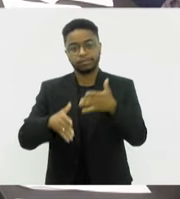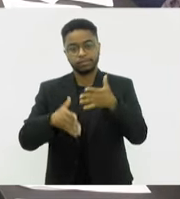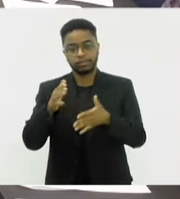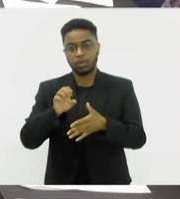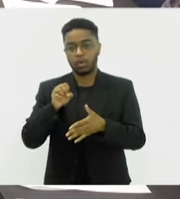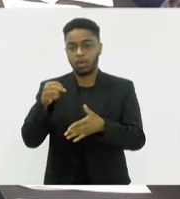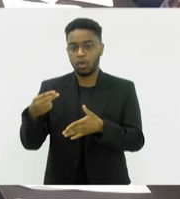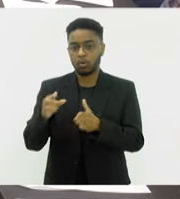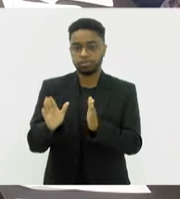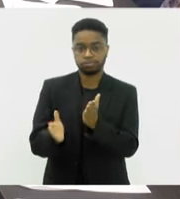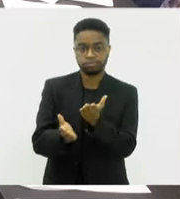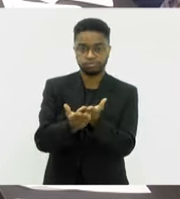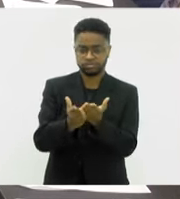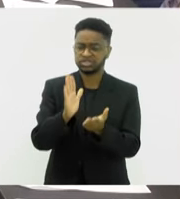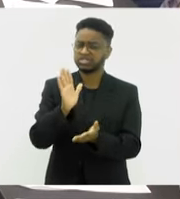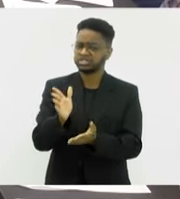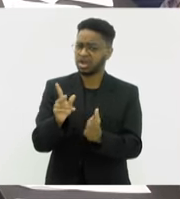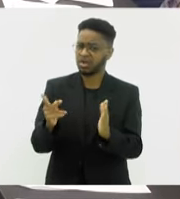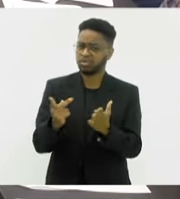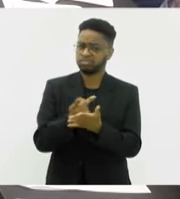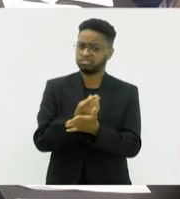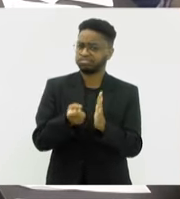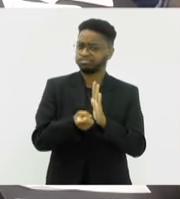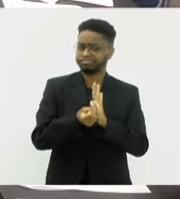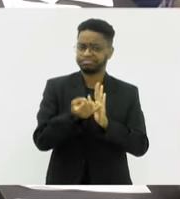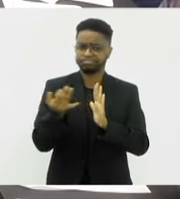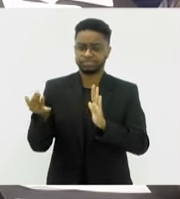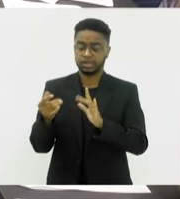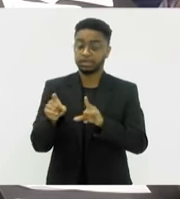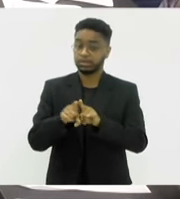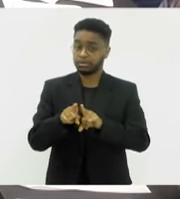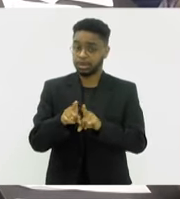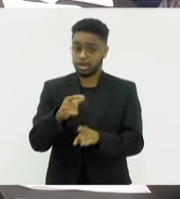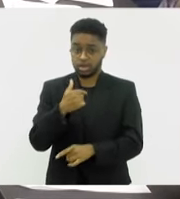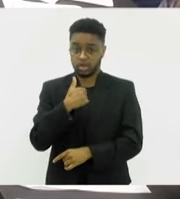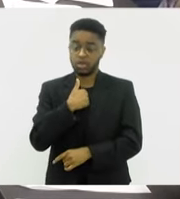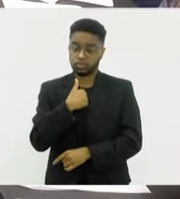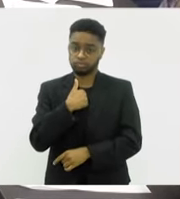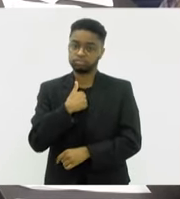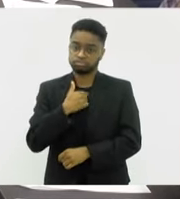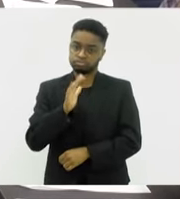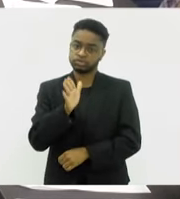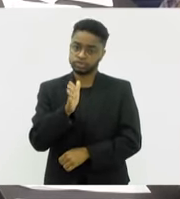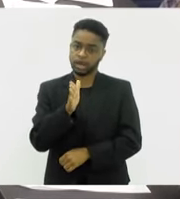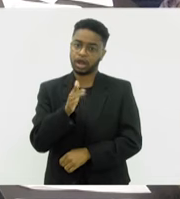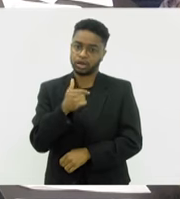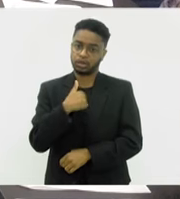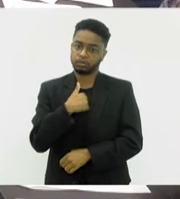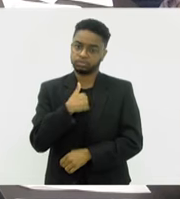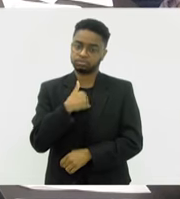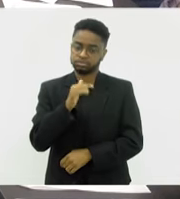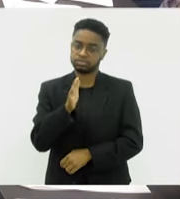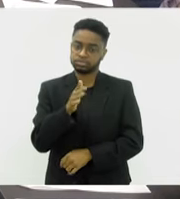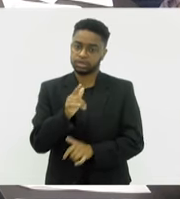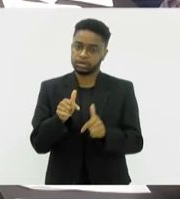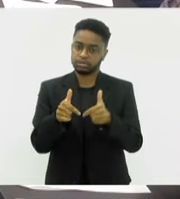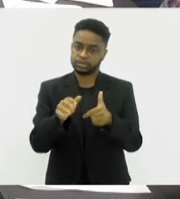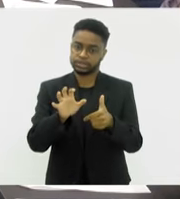fiz dezenas de vezes. E eu até mesmo, na sua ausência, também já fiz isso.